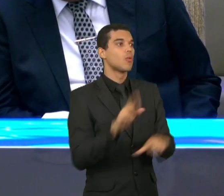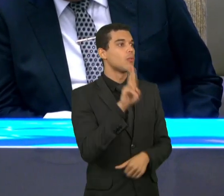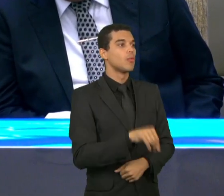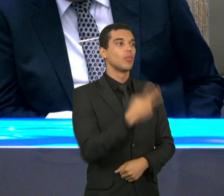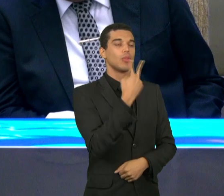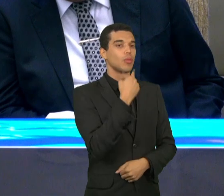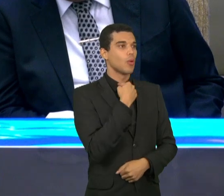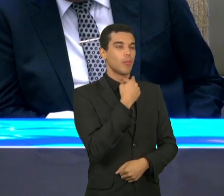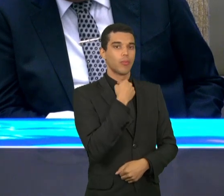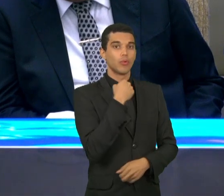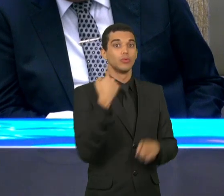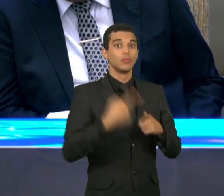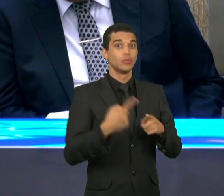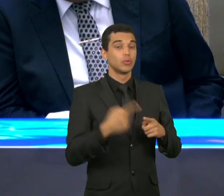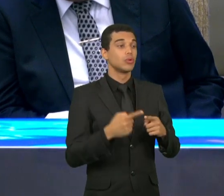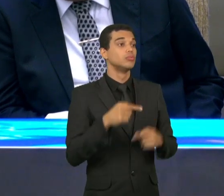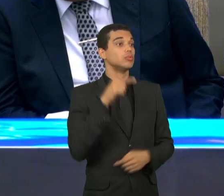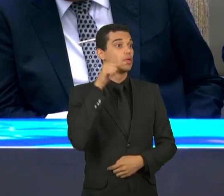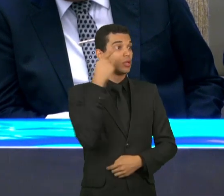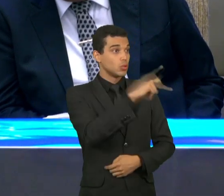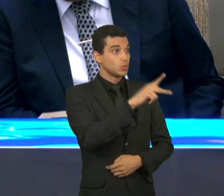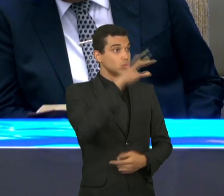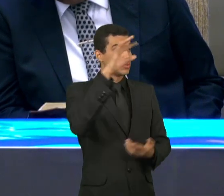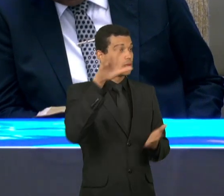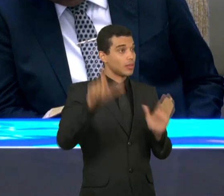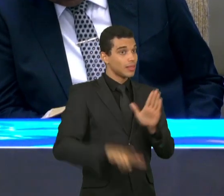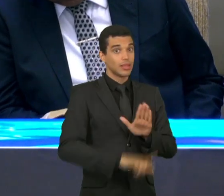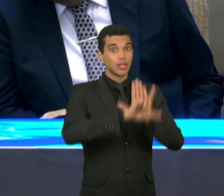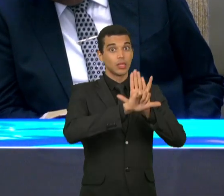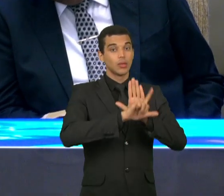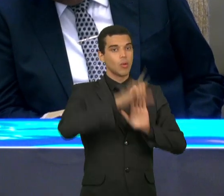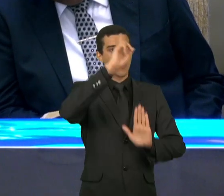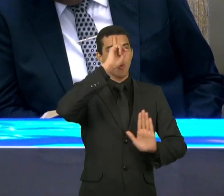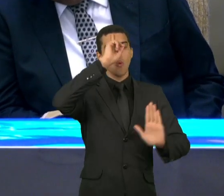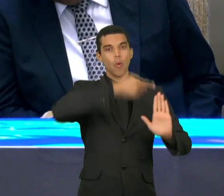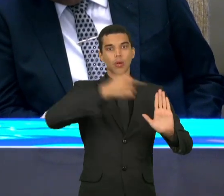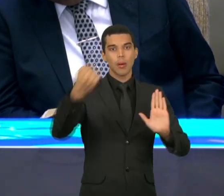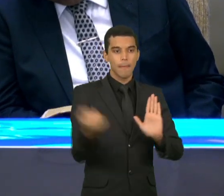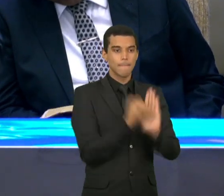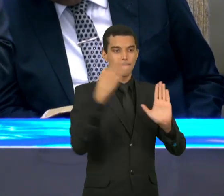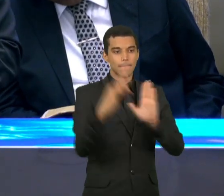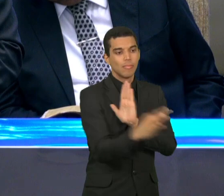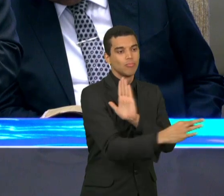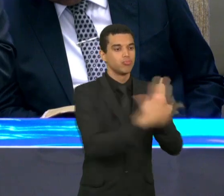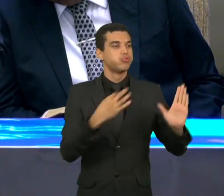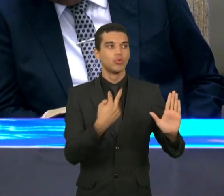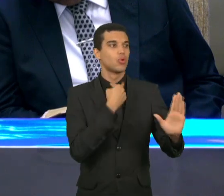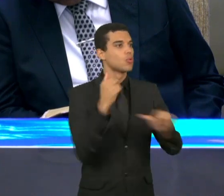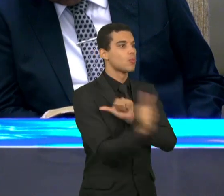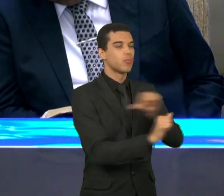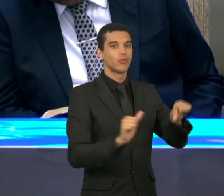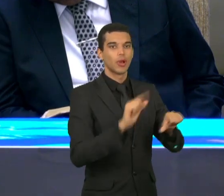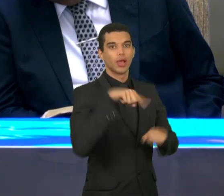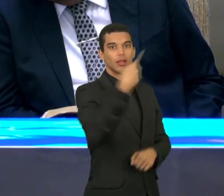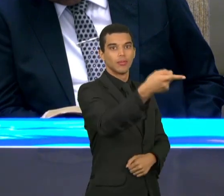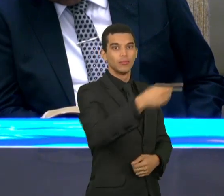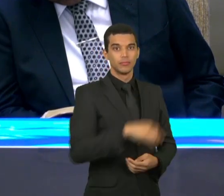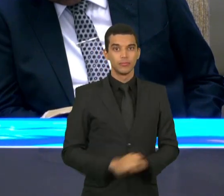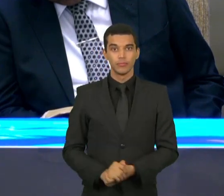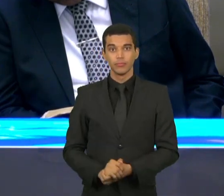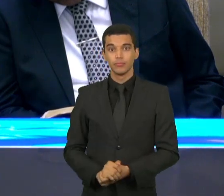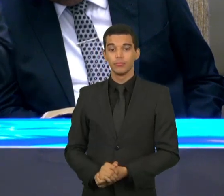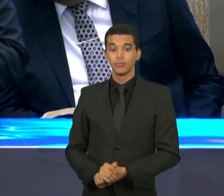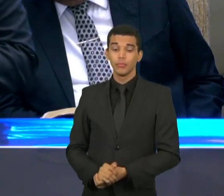persas, que se não pode revogar. Por esta causa o rei Dario assinou esta escritura e